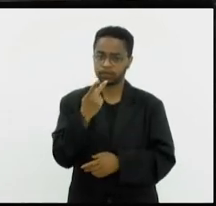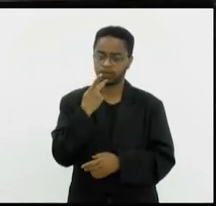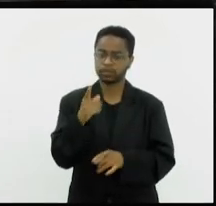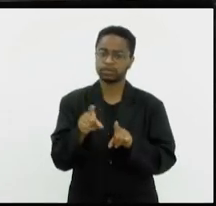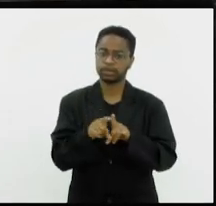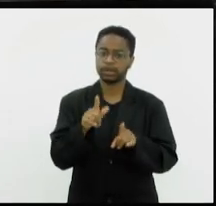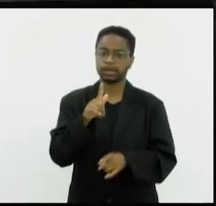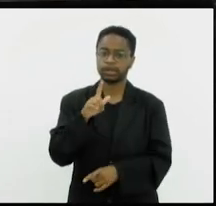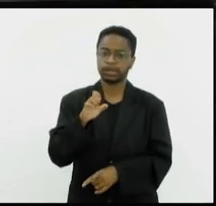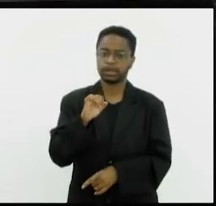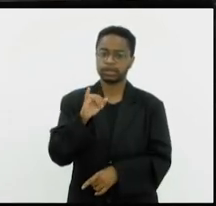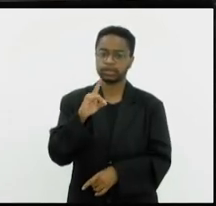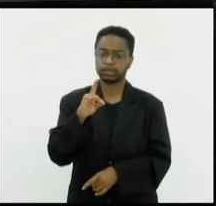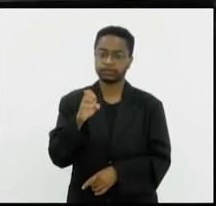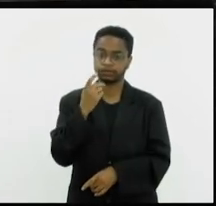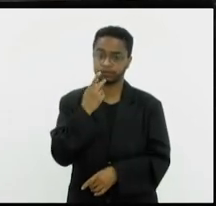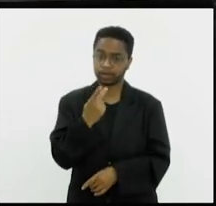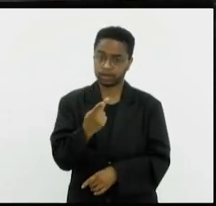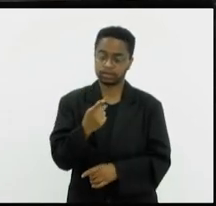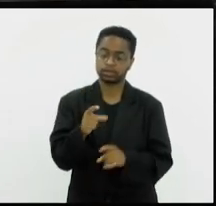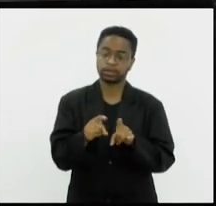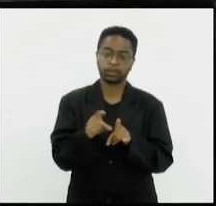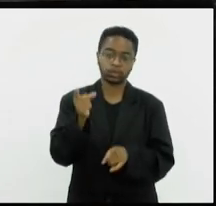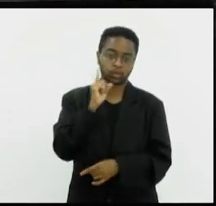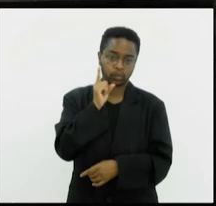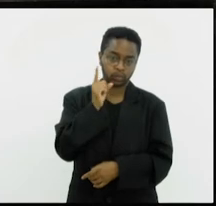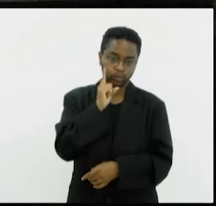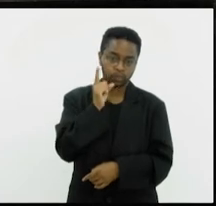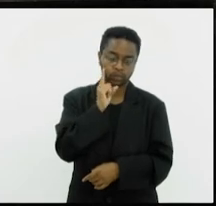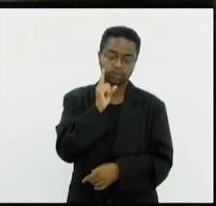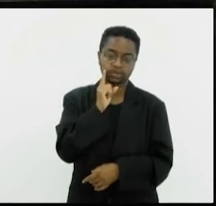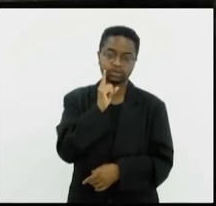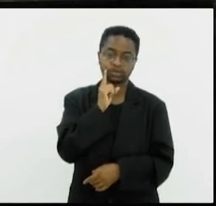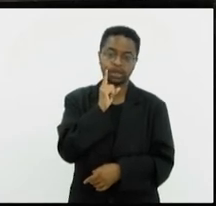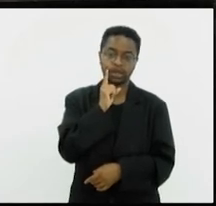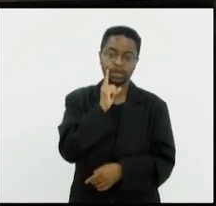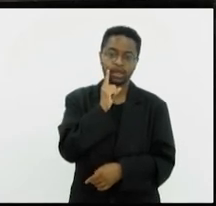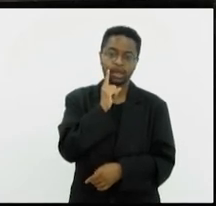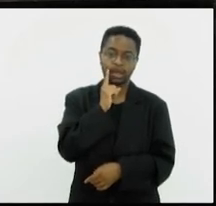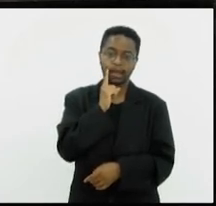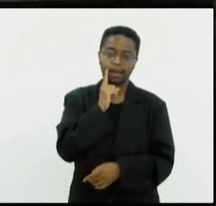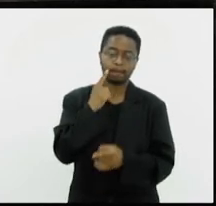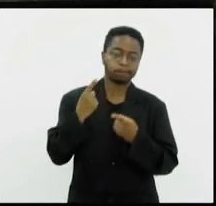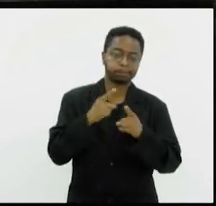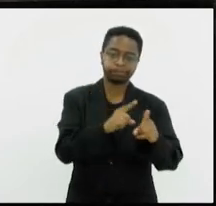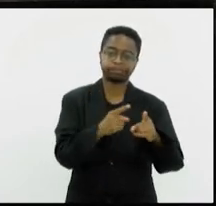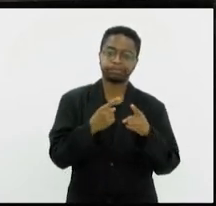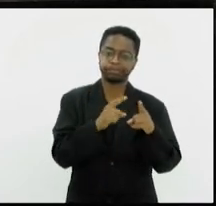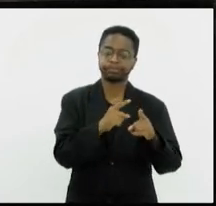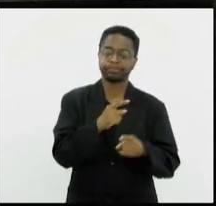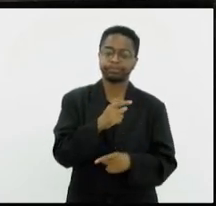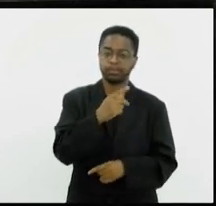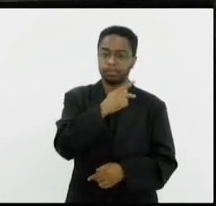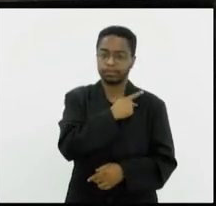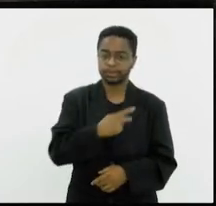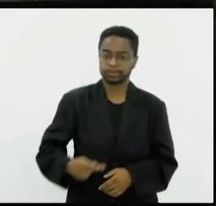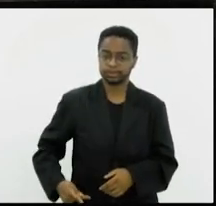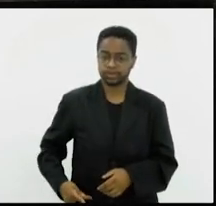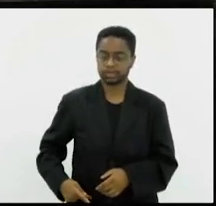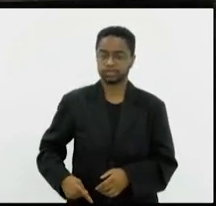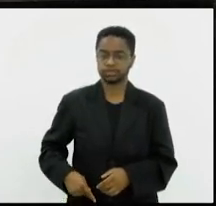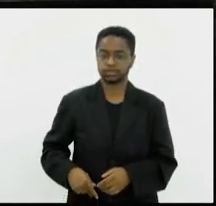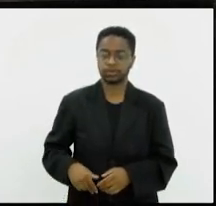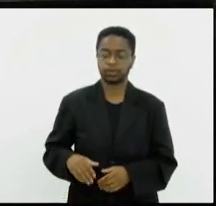di assim e outro dia também bate no presidente do Banco Central Campos Neto que acaba de